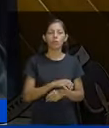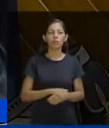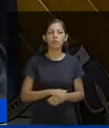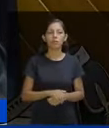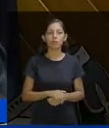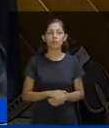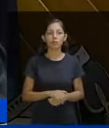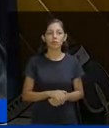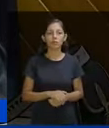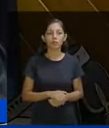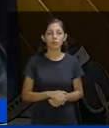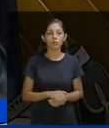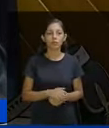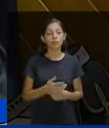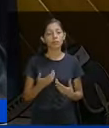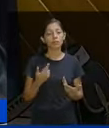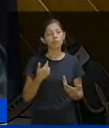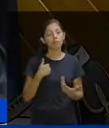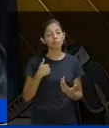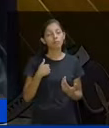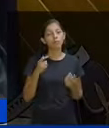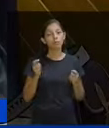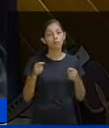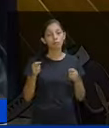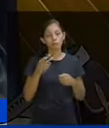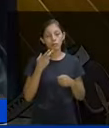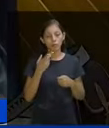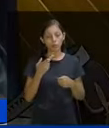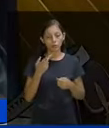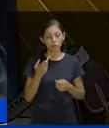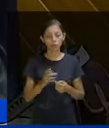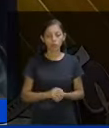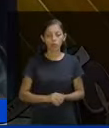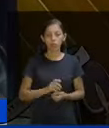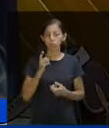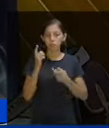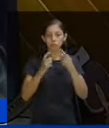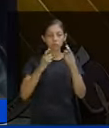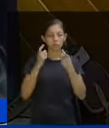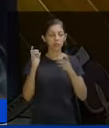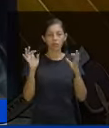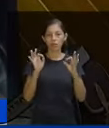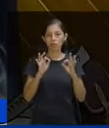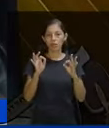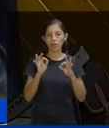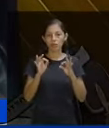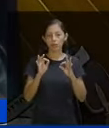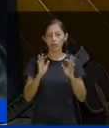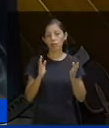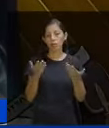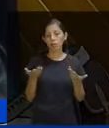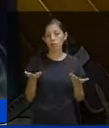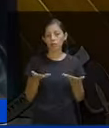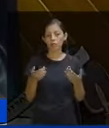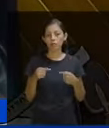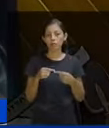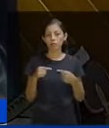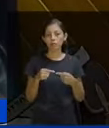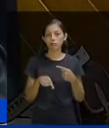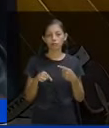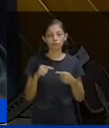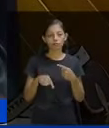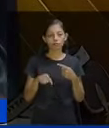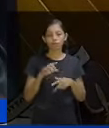se preocupar com as nuances do caso concreto, já que aqui não há falar em